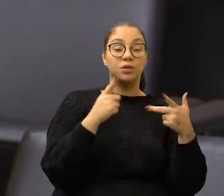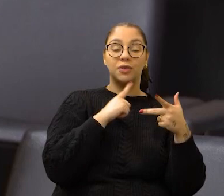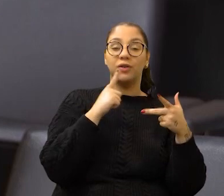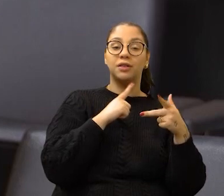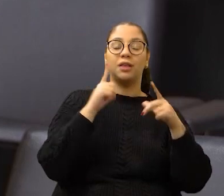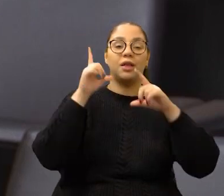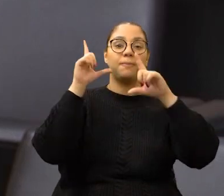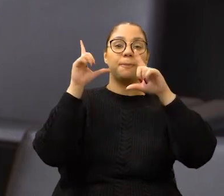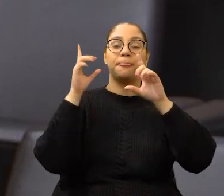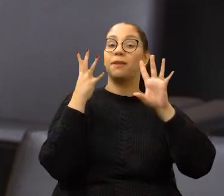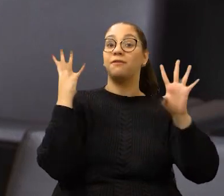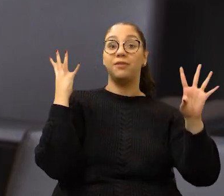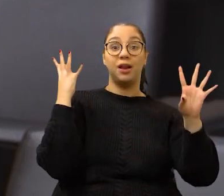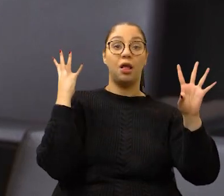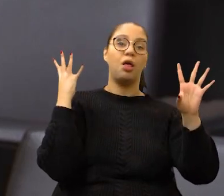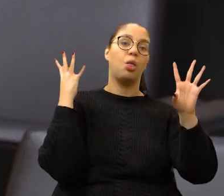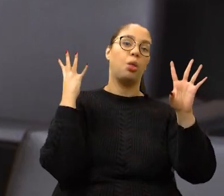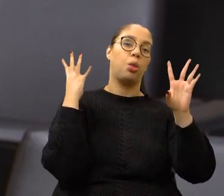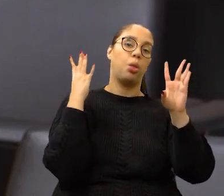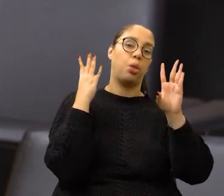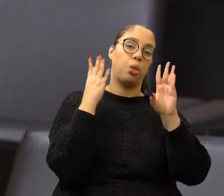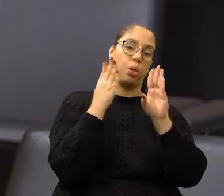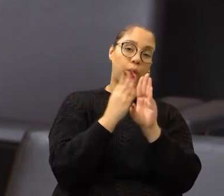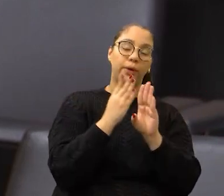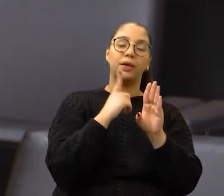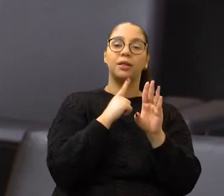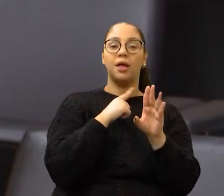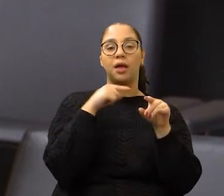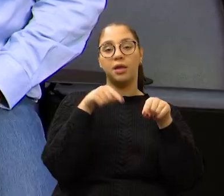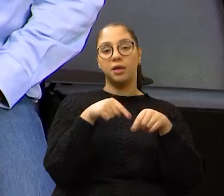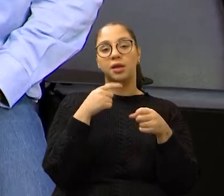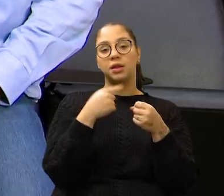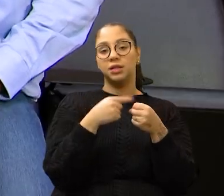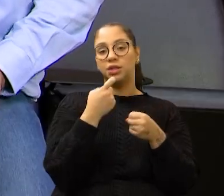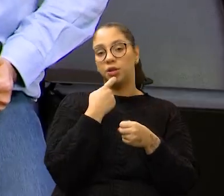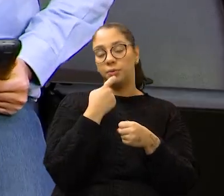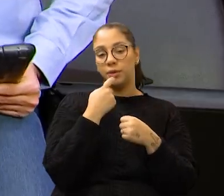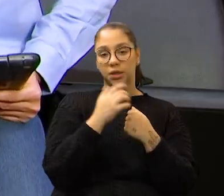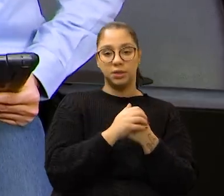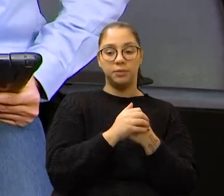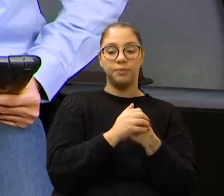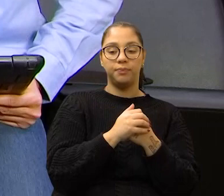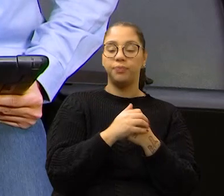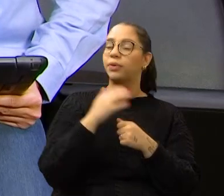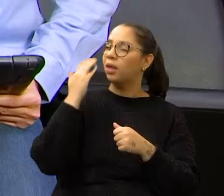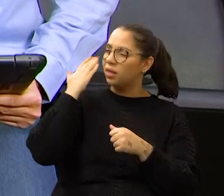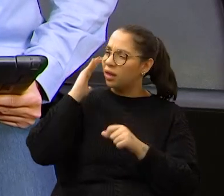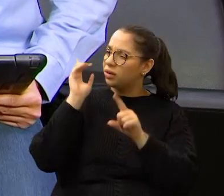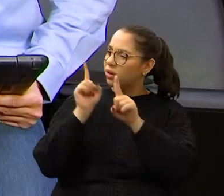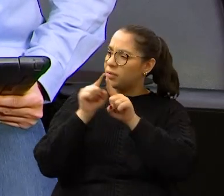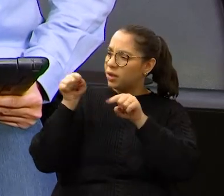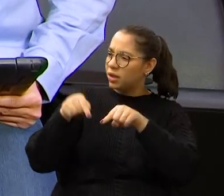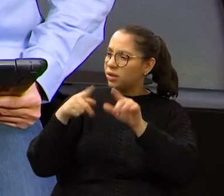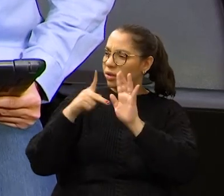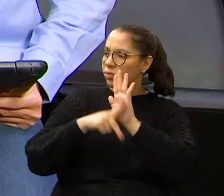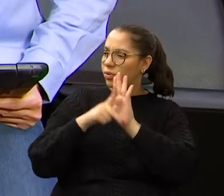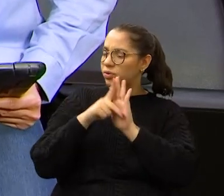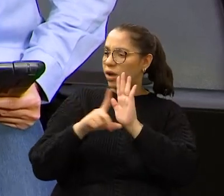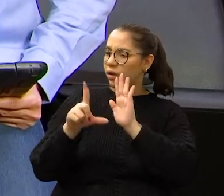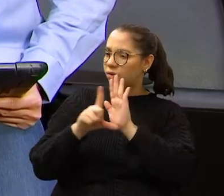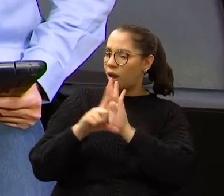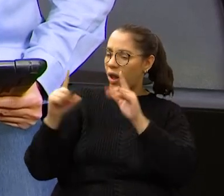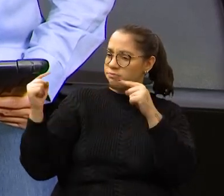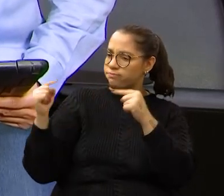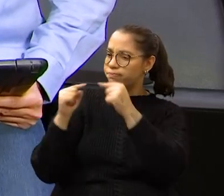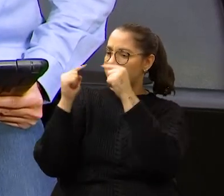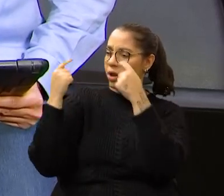vão eliminar uma fila muito grande que tem na cidade de Campinas. Você entende que este projeto de lei